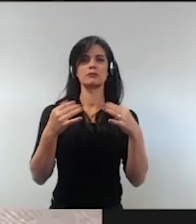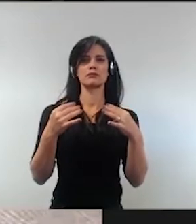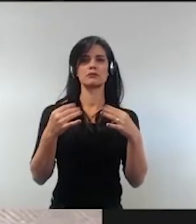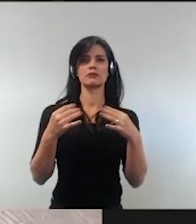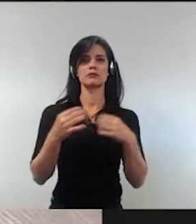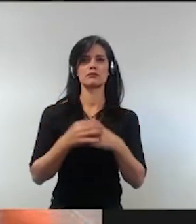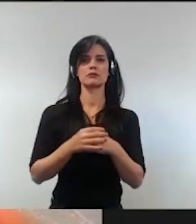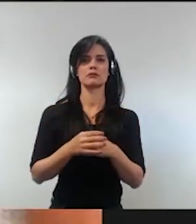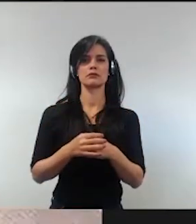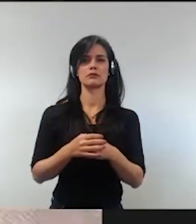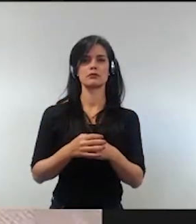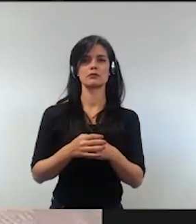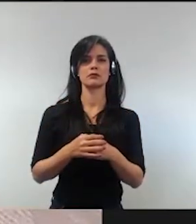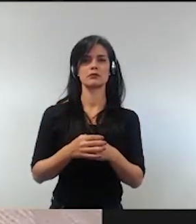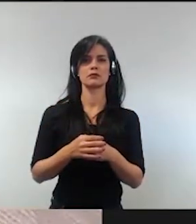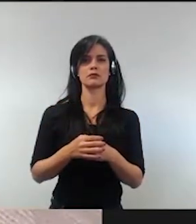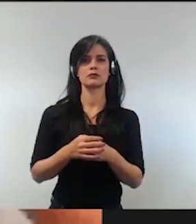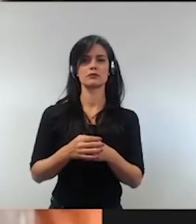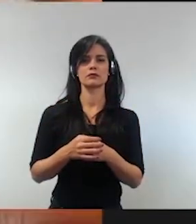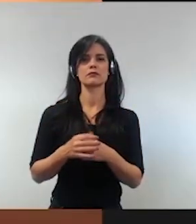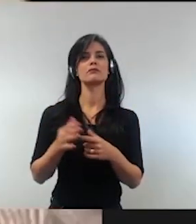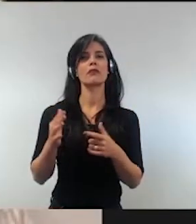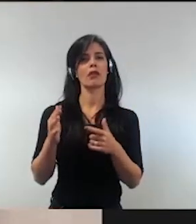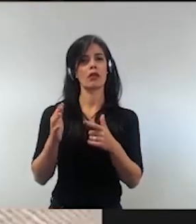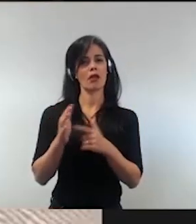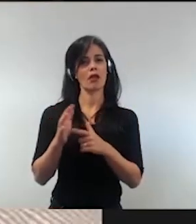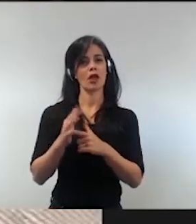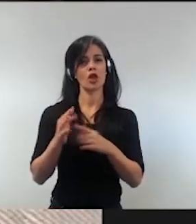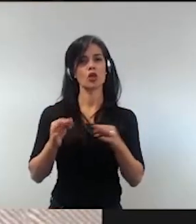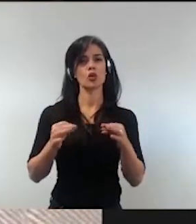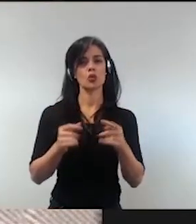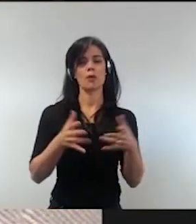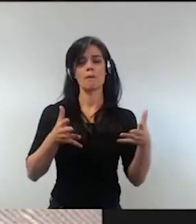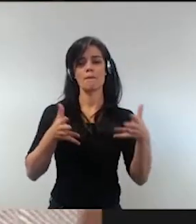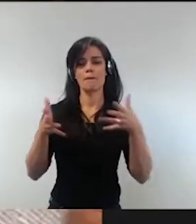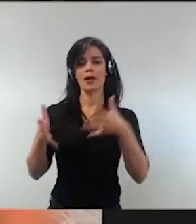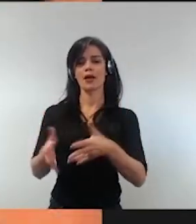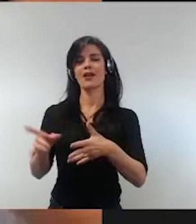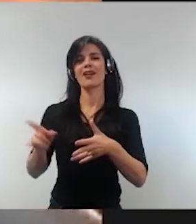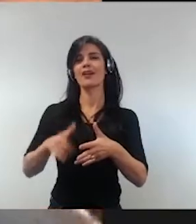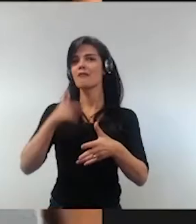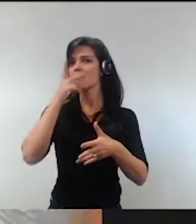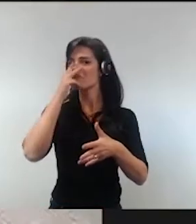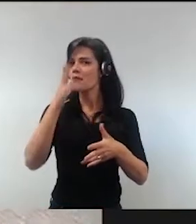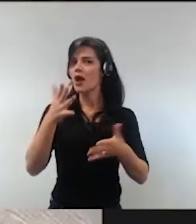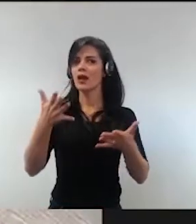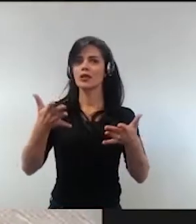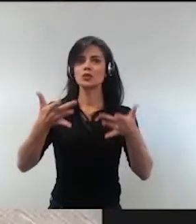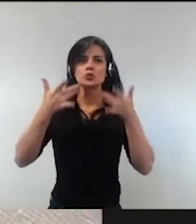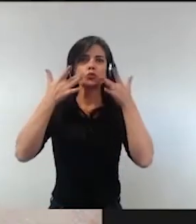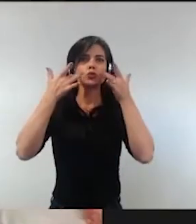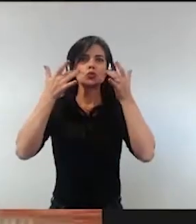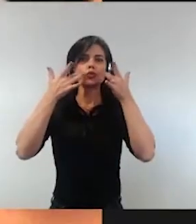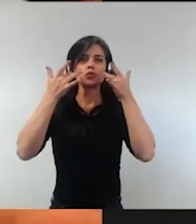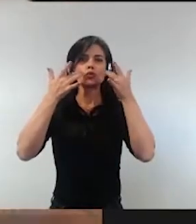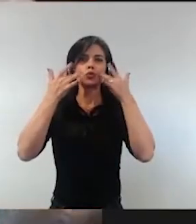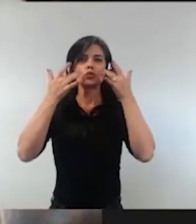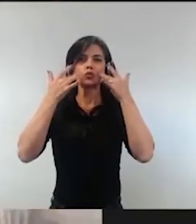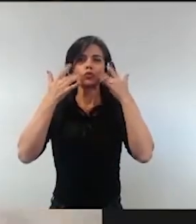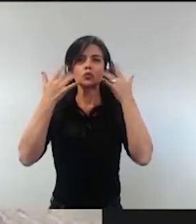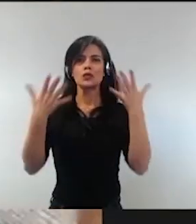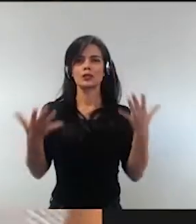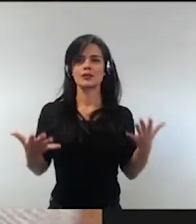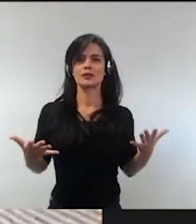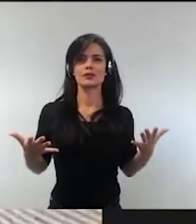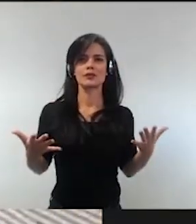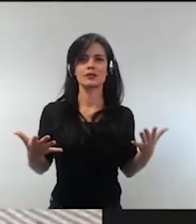gosto ou não por gosto, de todos os que participam, numa espécie de grande drama, e de um drama de